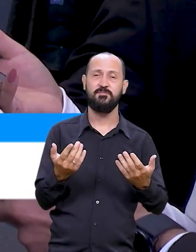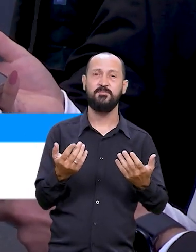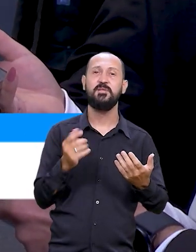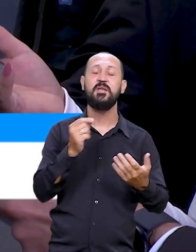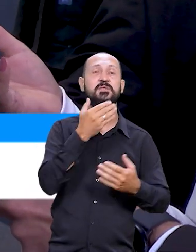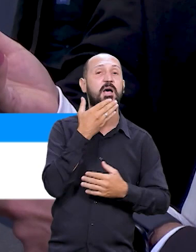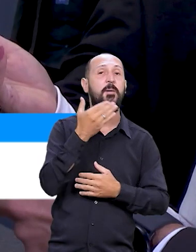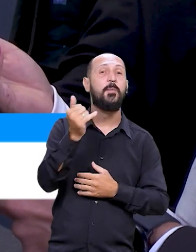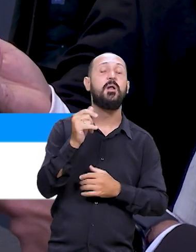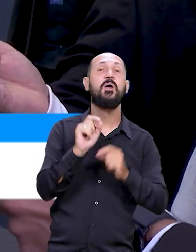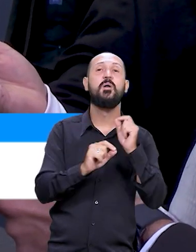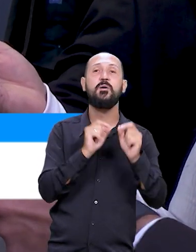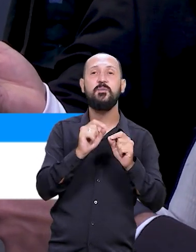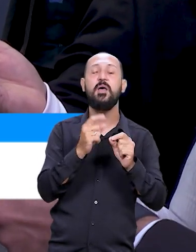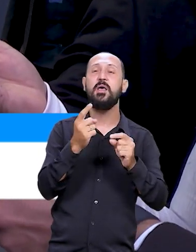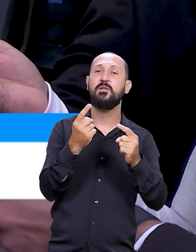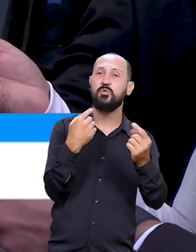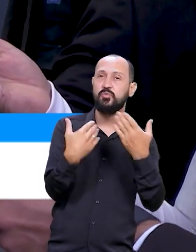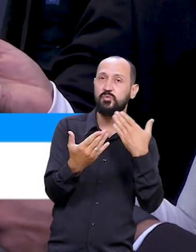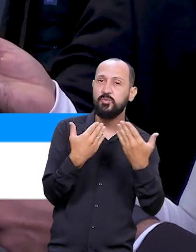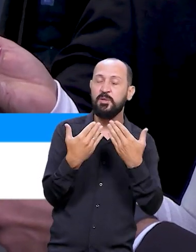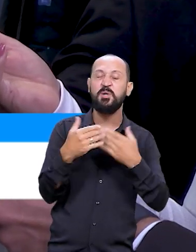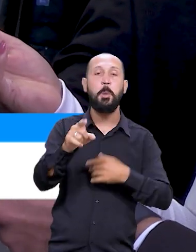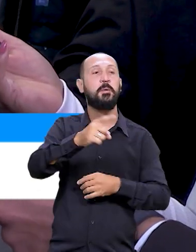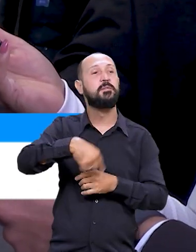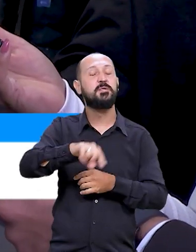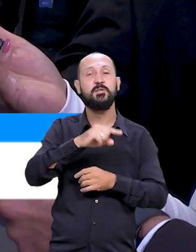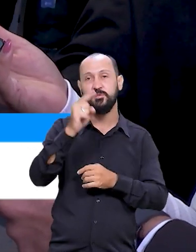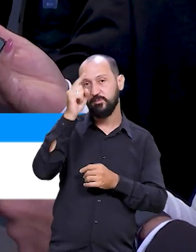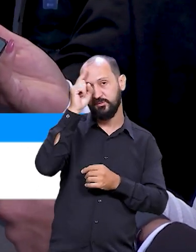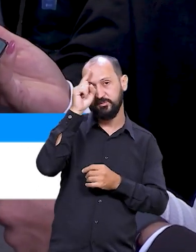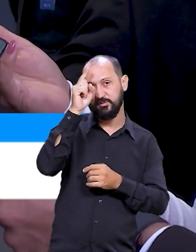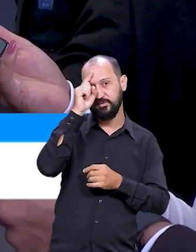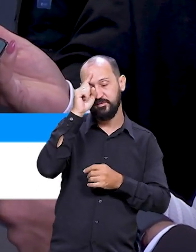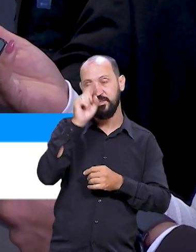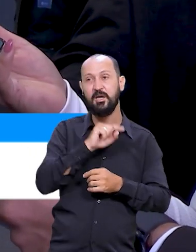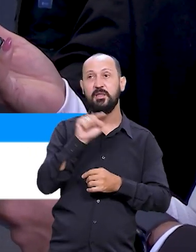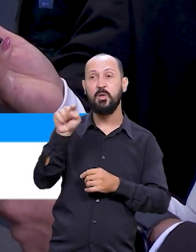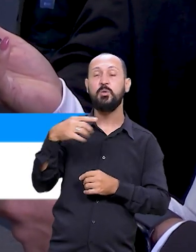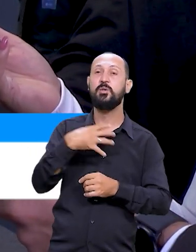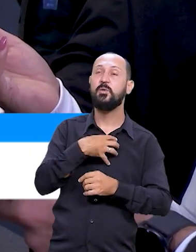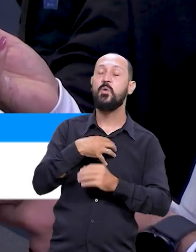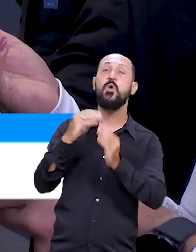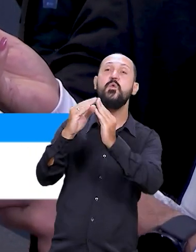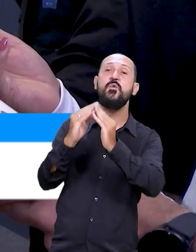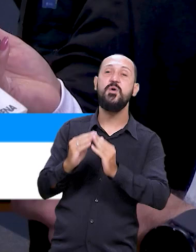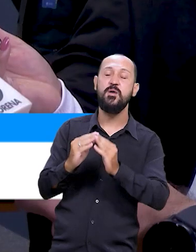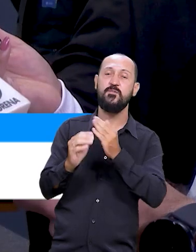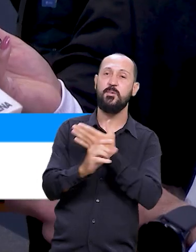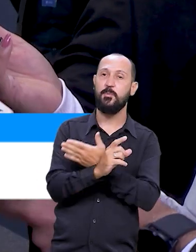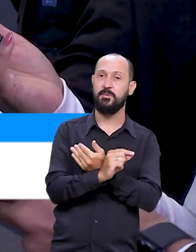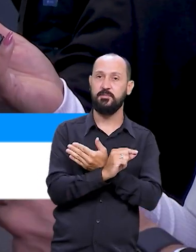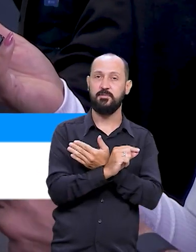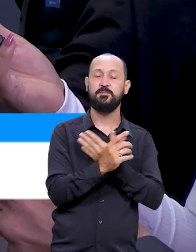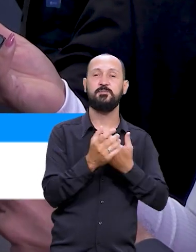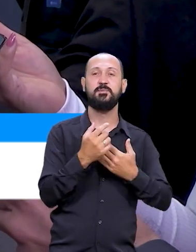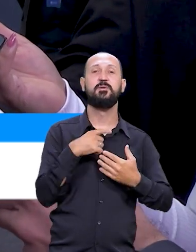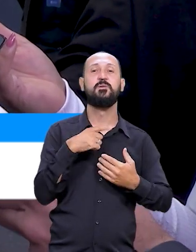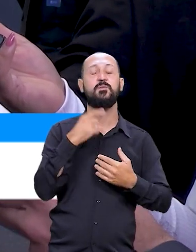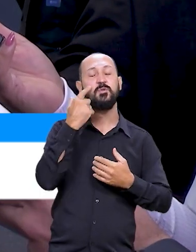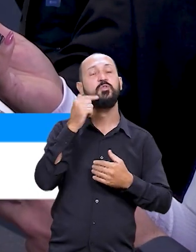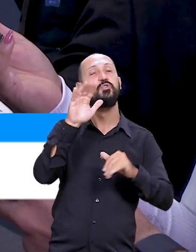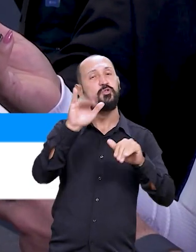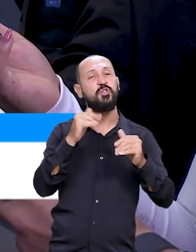melhorado. E essa melhora justamente vem da discussão daqueles que no dia a dia estão lá, vivem o